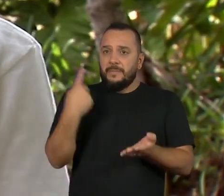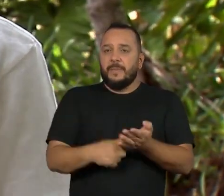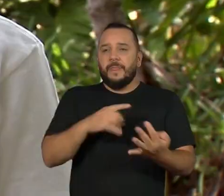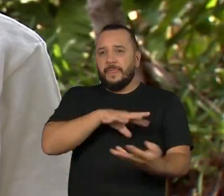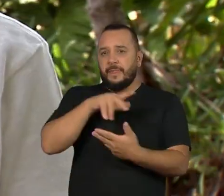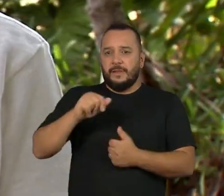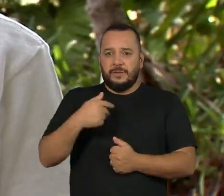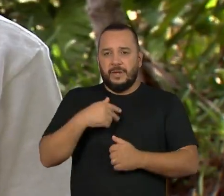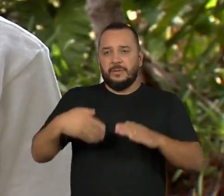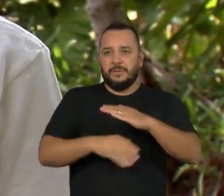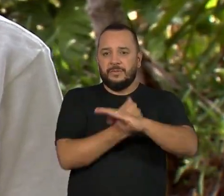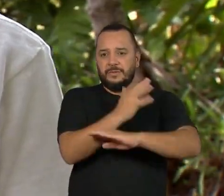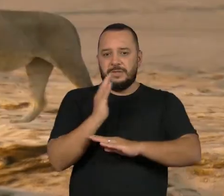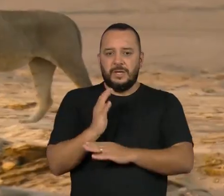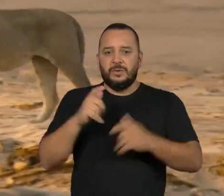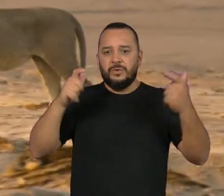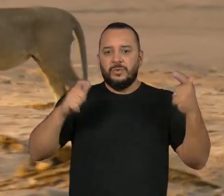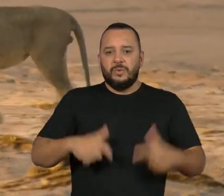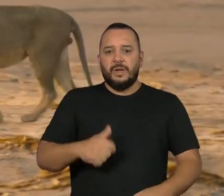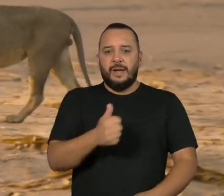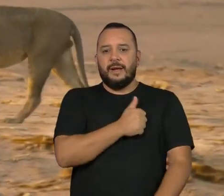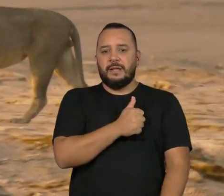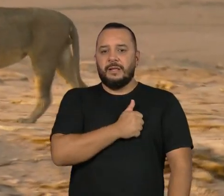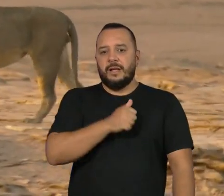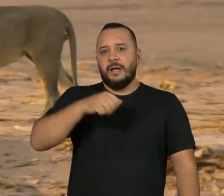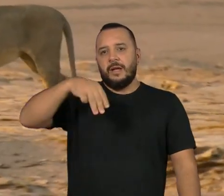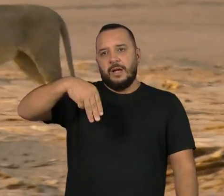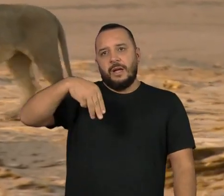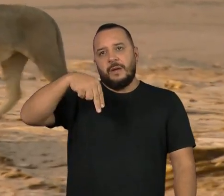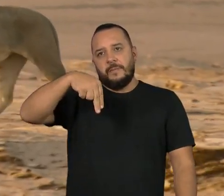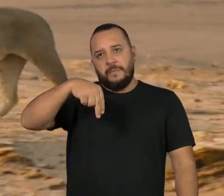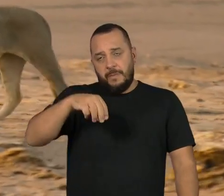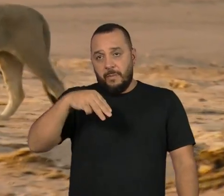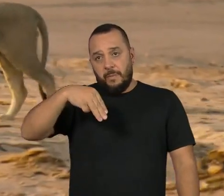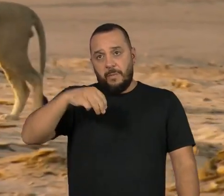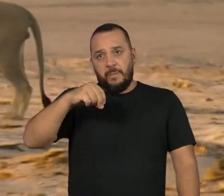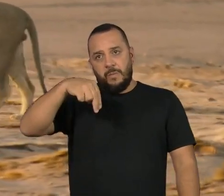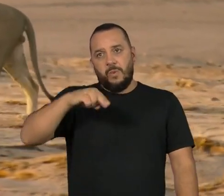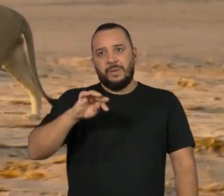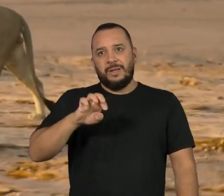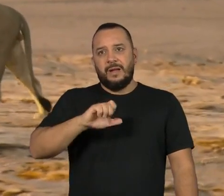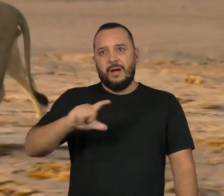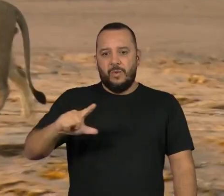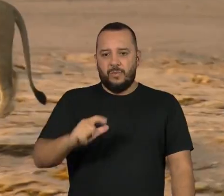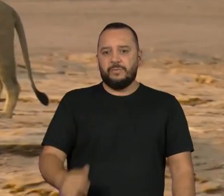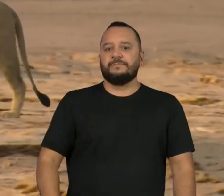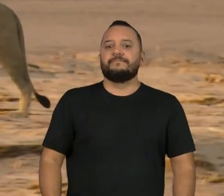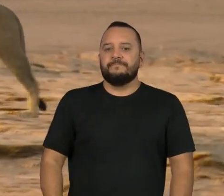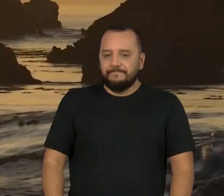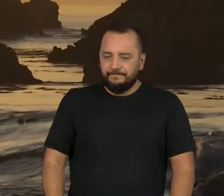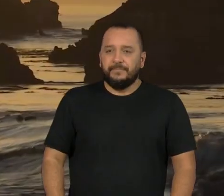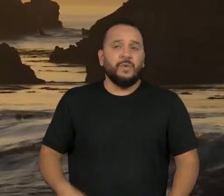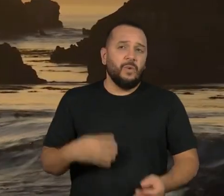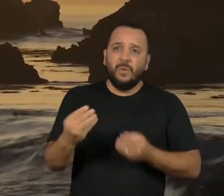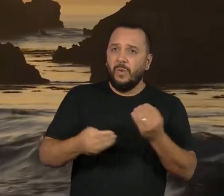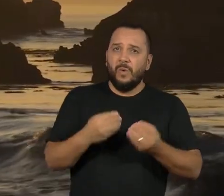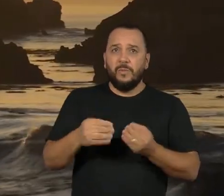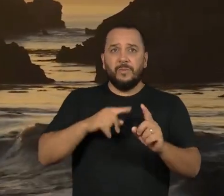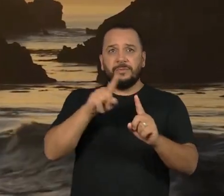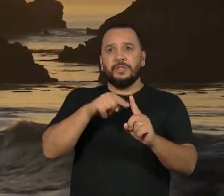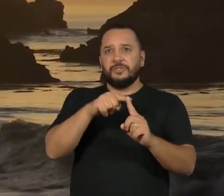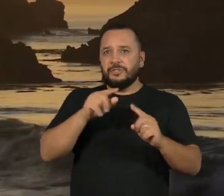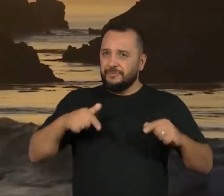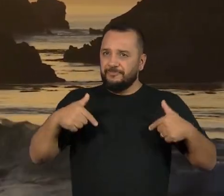Biodiversidade, que foi assinado em Montreal. O grande desafio que a gente tem é como que a gente implementa essas metas. São